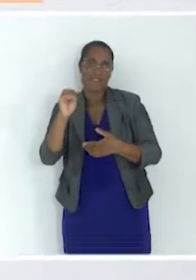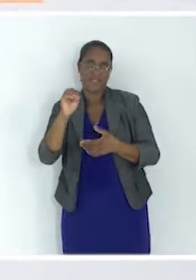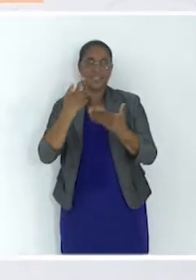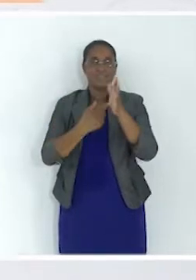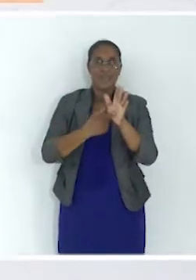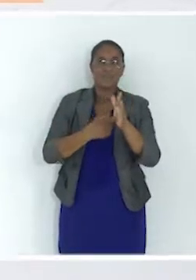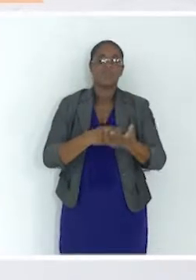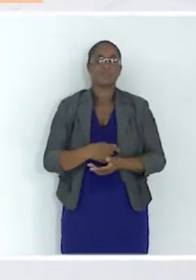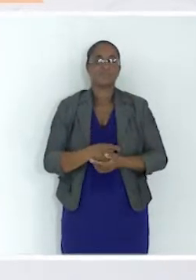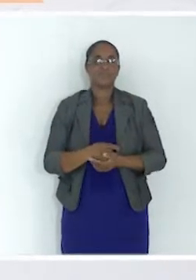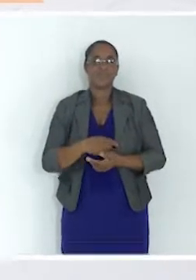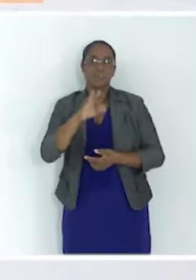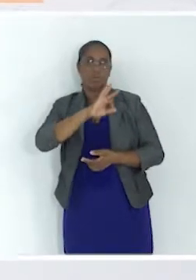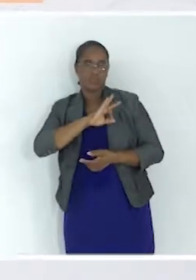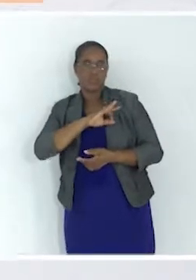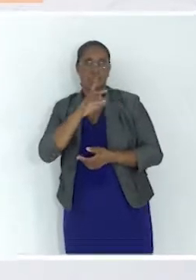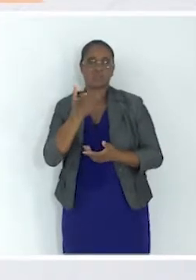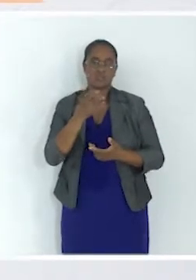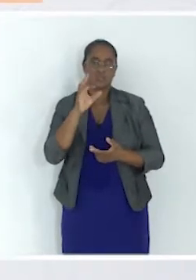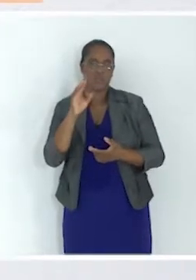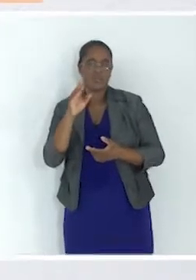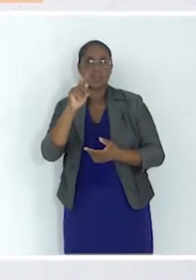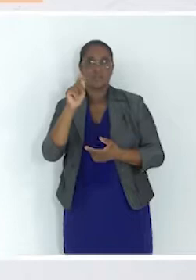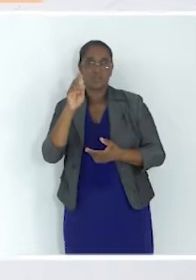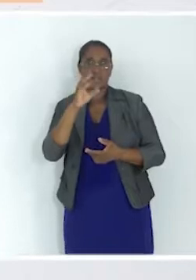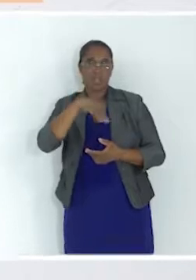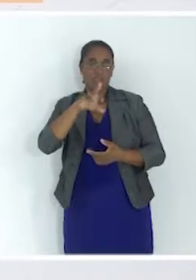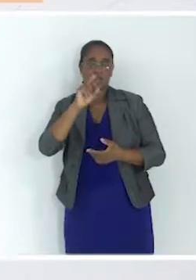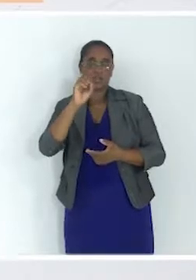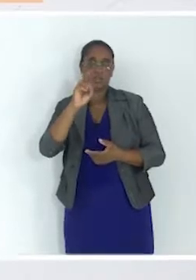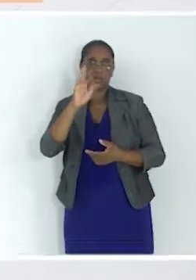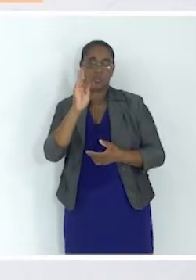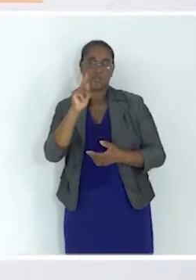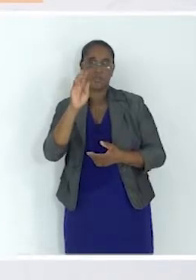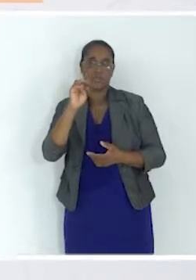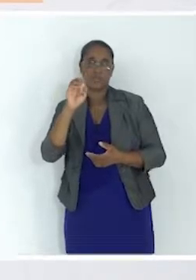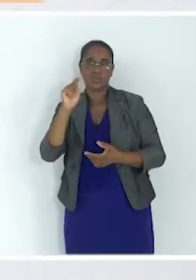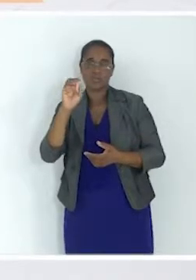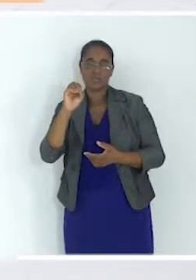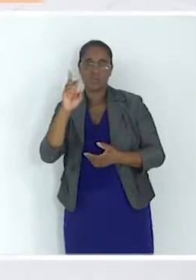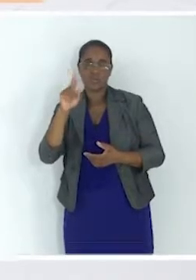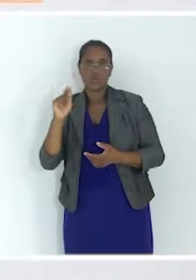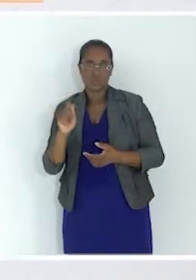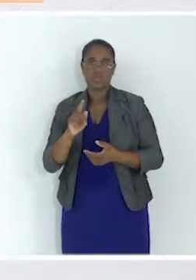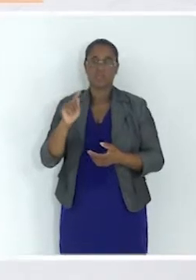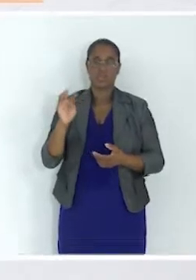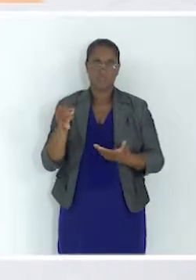Rapaz, rapazes. Os nomes que terminam em M fazem o plural em NS.